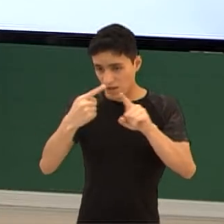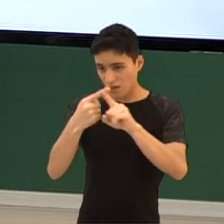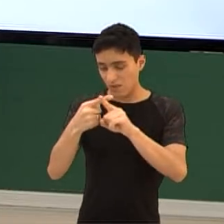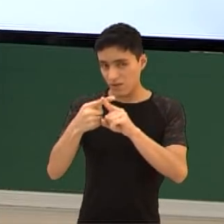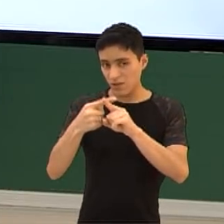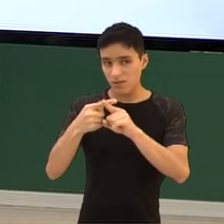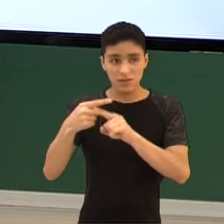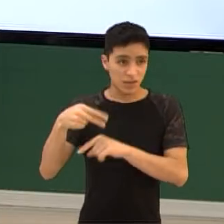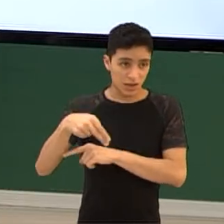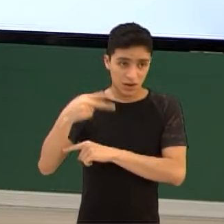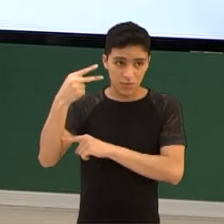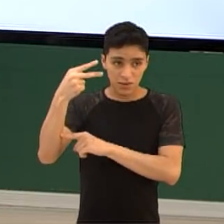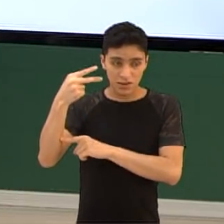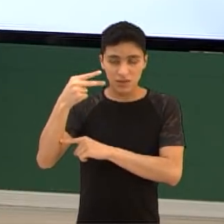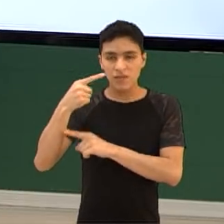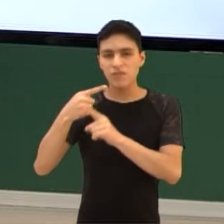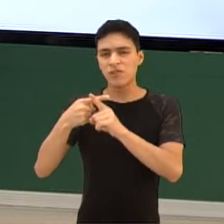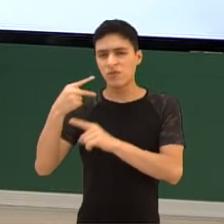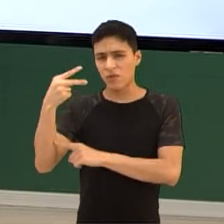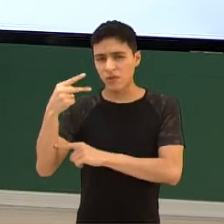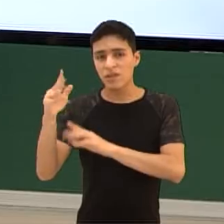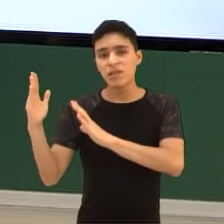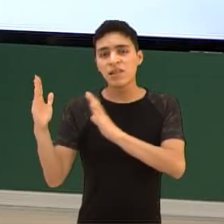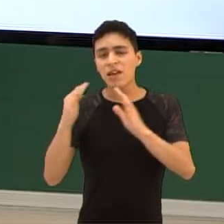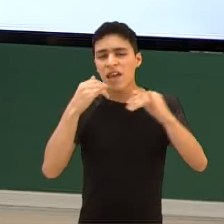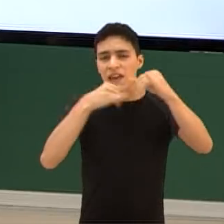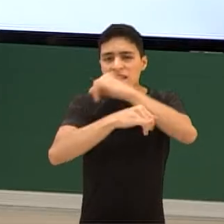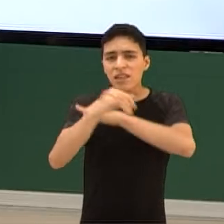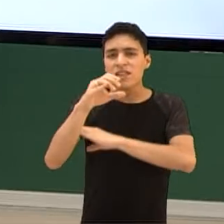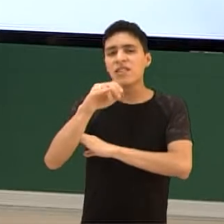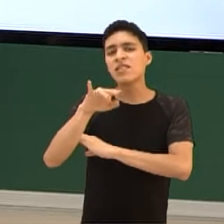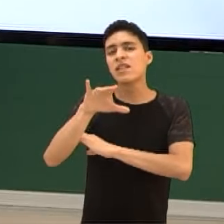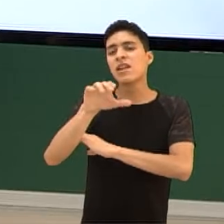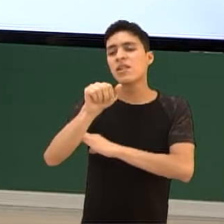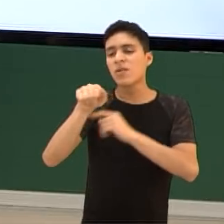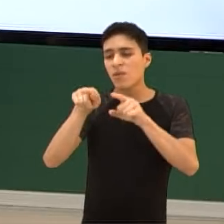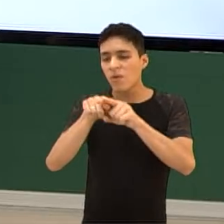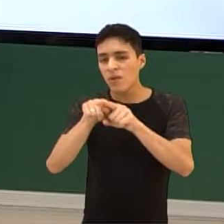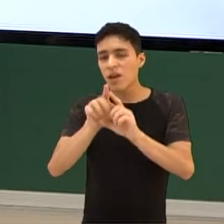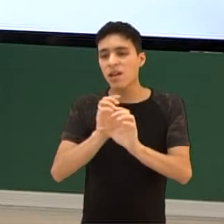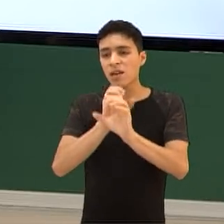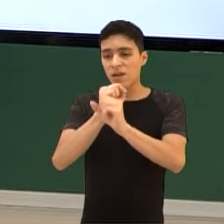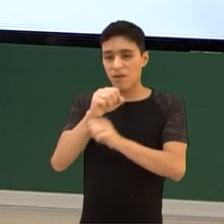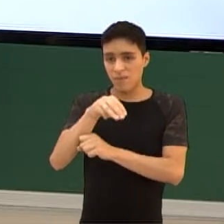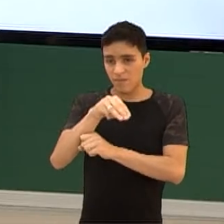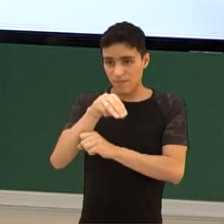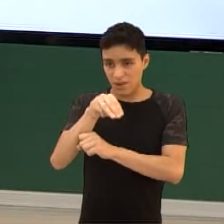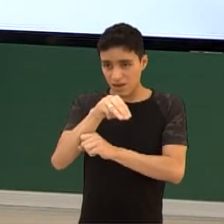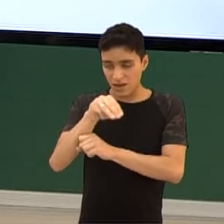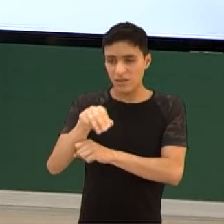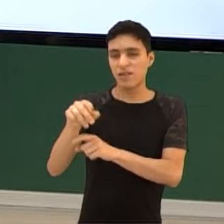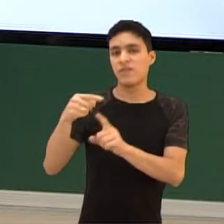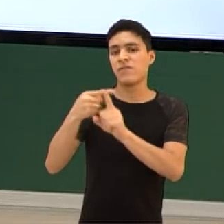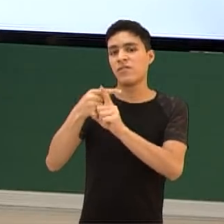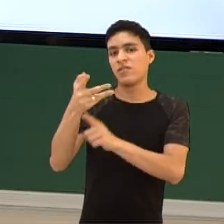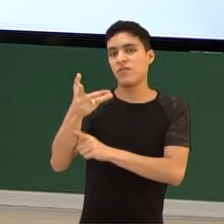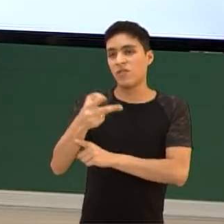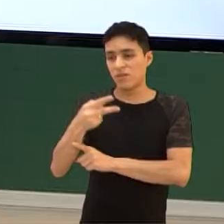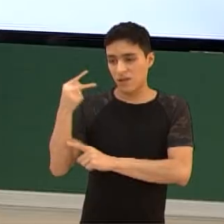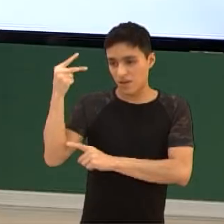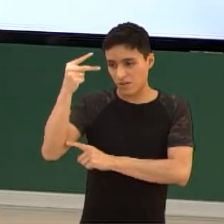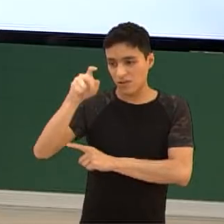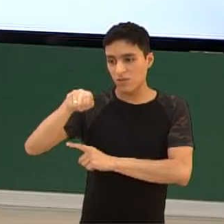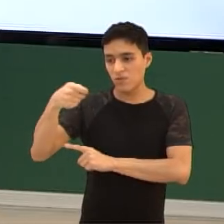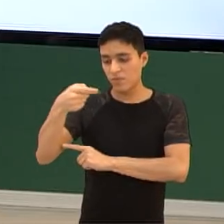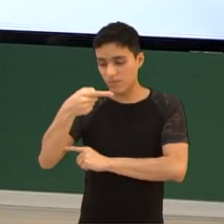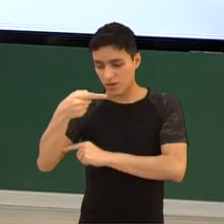v ao quadrado sobre 2, ou seja, energia cinética é igual a massa vezes a velocidade elevada ao quadrado, tudo isso